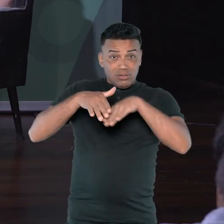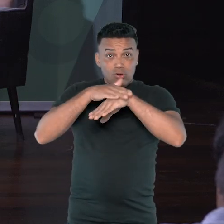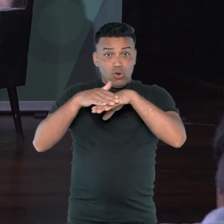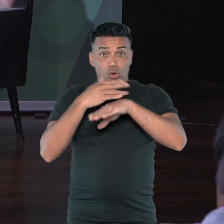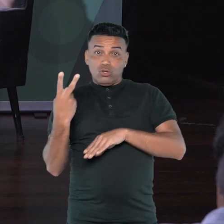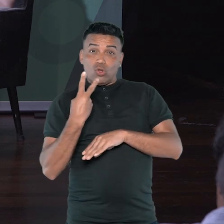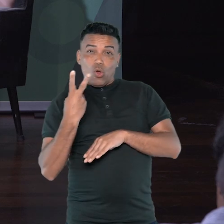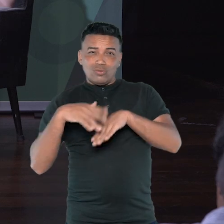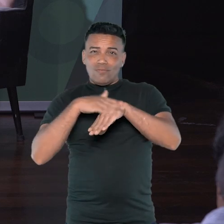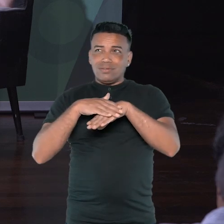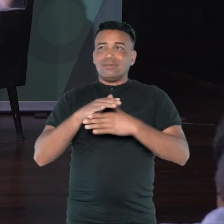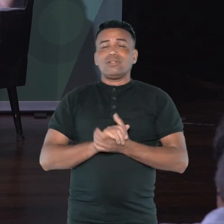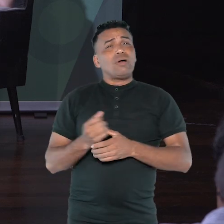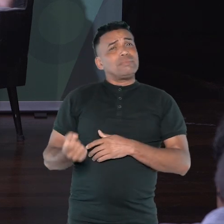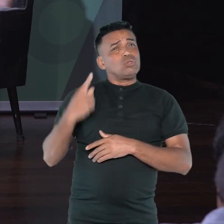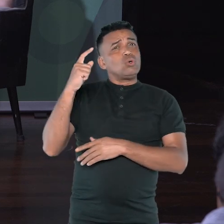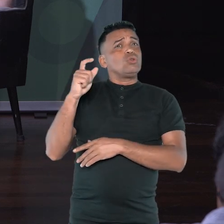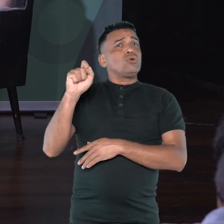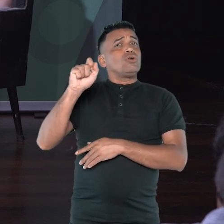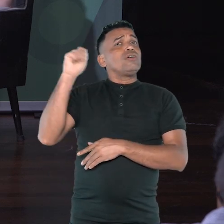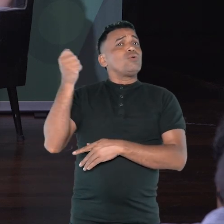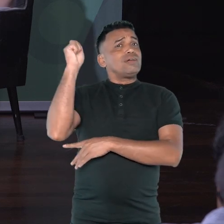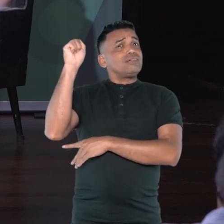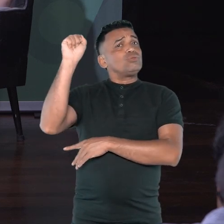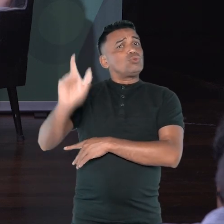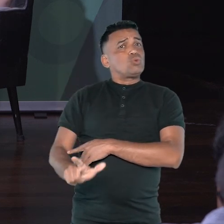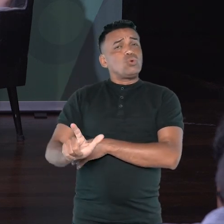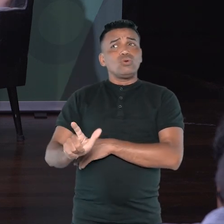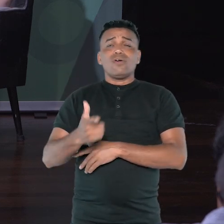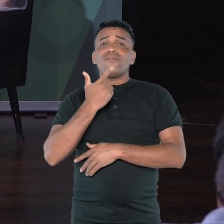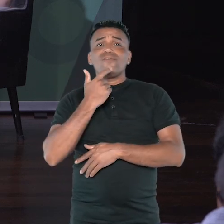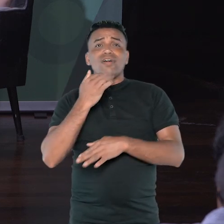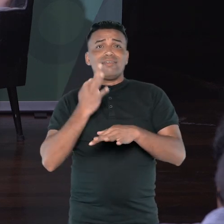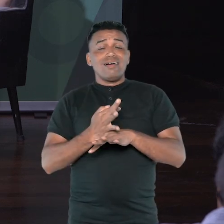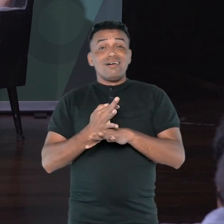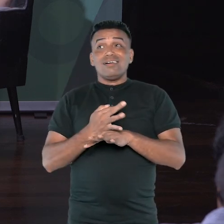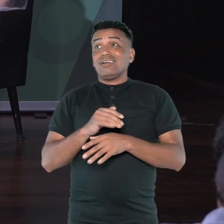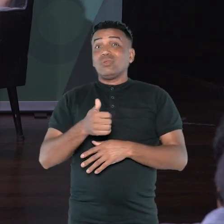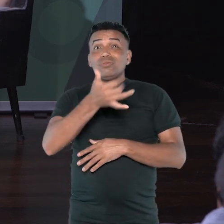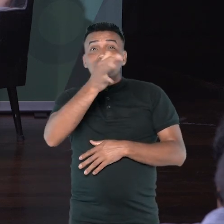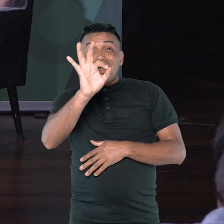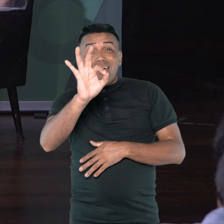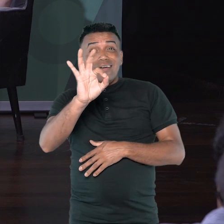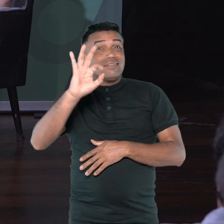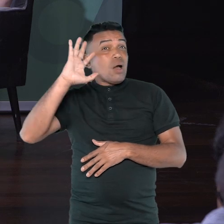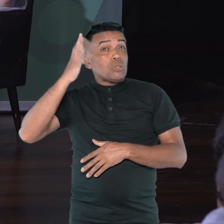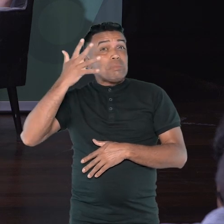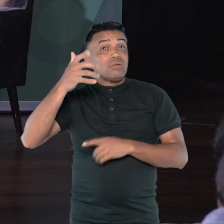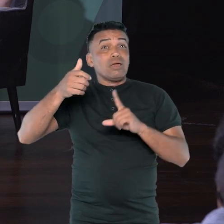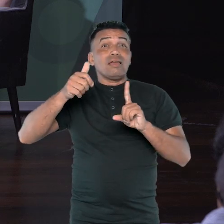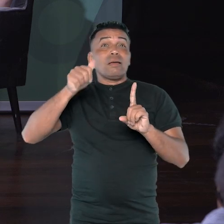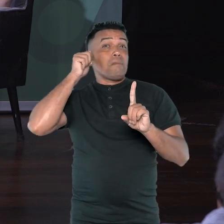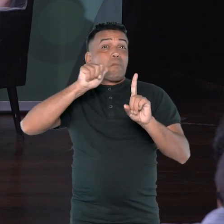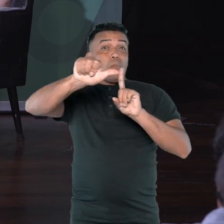no absurdo, por exemplo, no Rio Grande do Sul, só nesse feriado, com 10 casos de feminicídio, assim, e isso